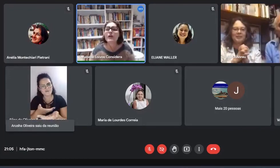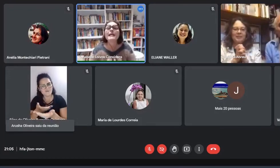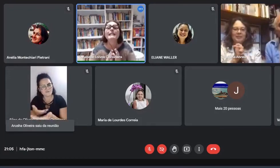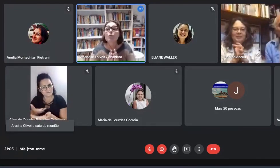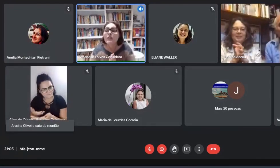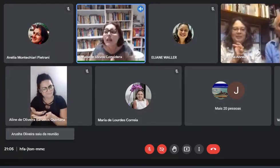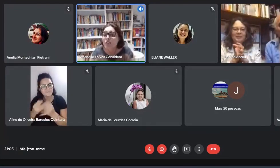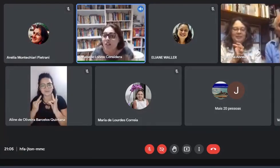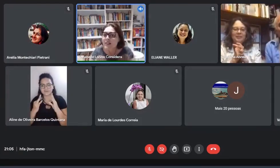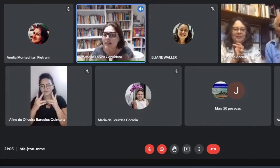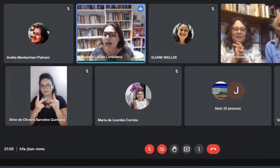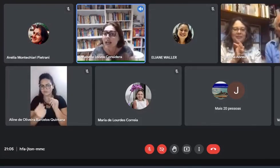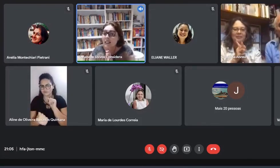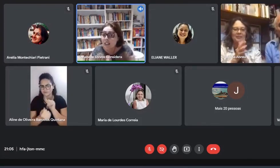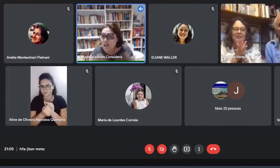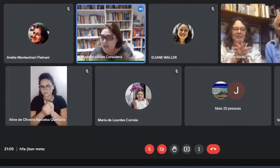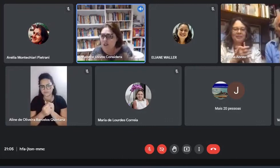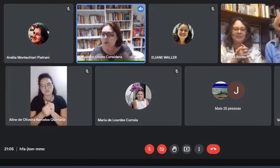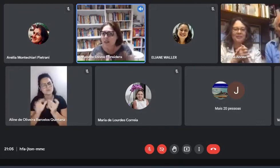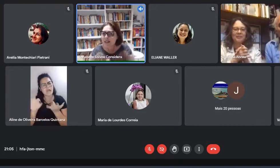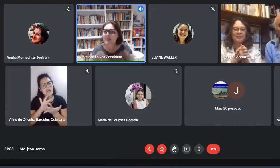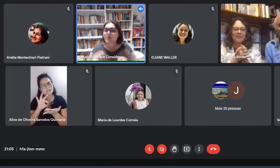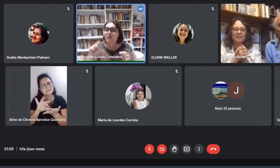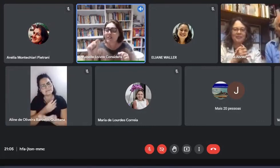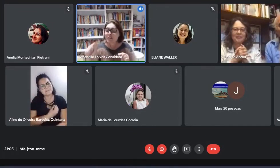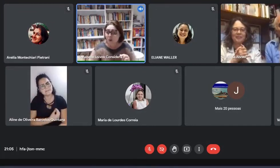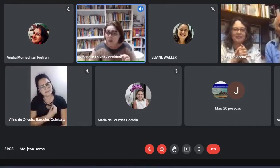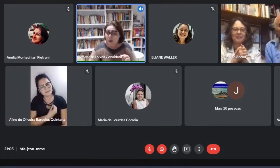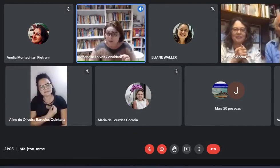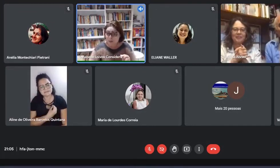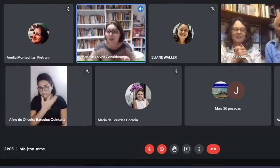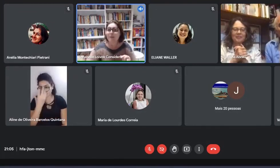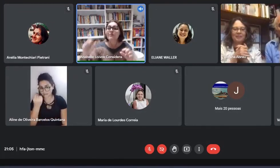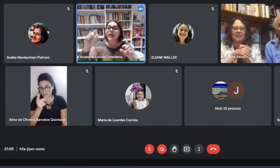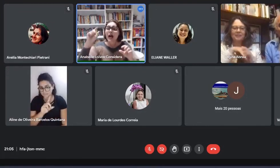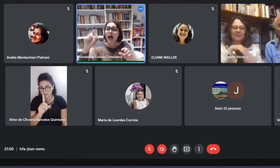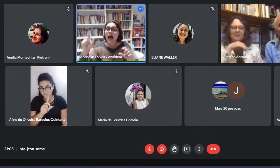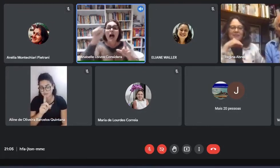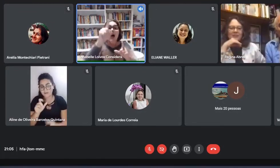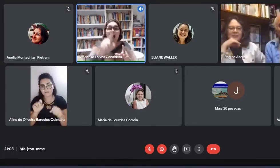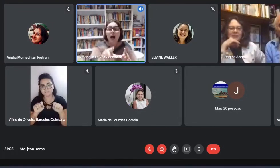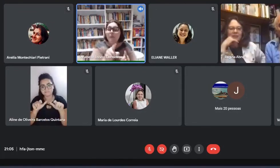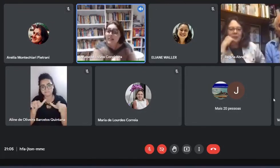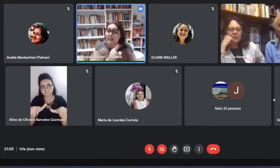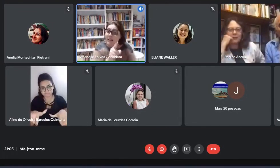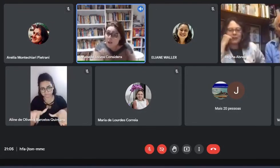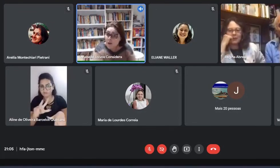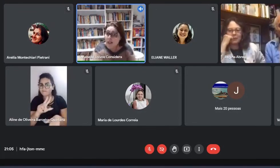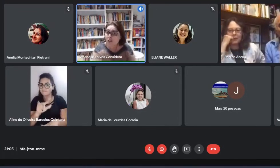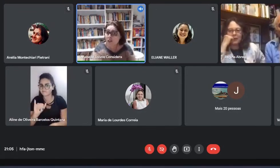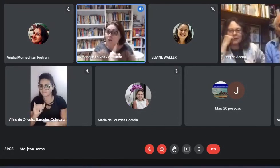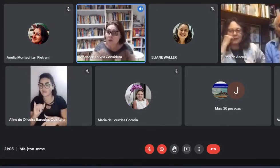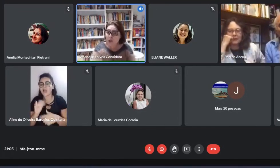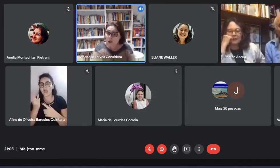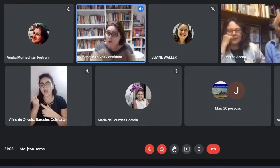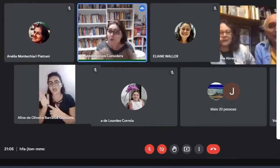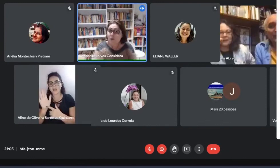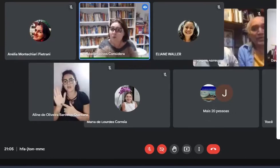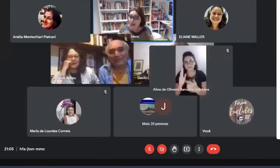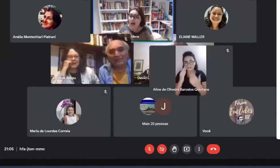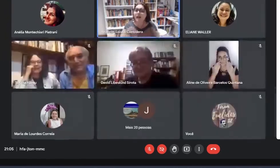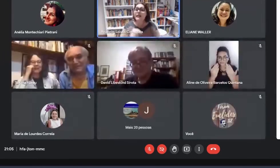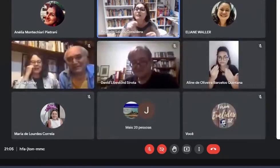gente de novo Não deixem de assinar A lista de presença Porque vocês vão receber A apresentação Da Regina e do